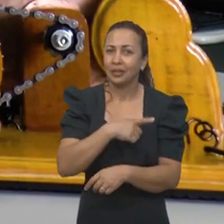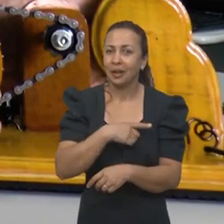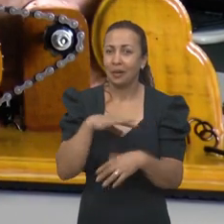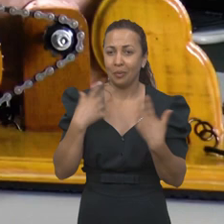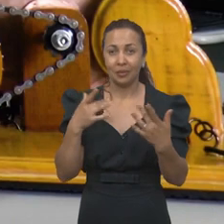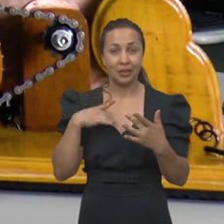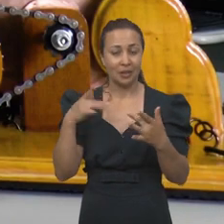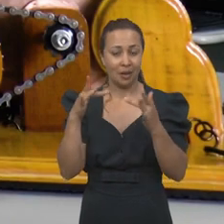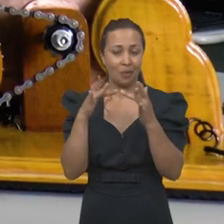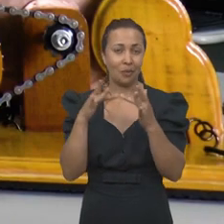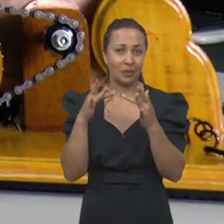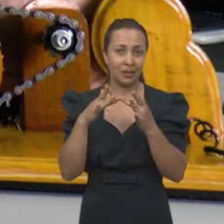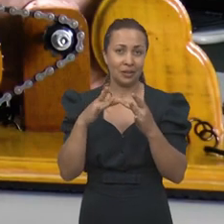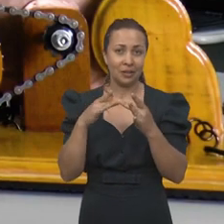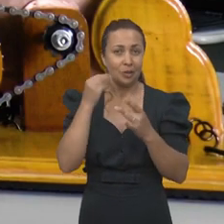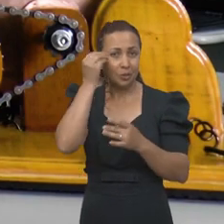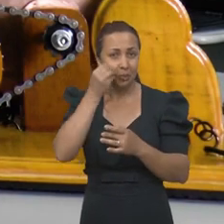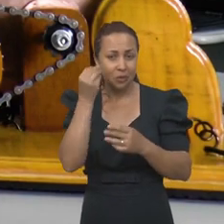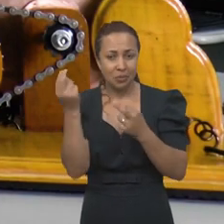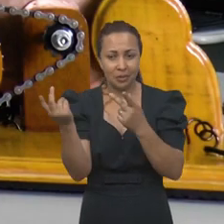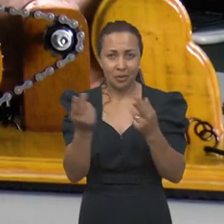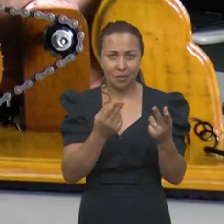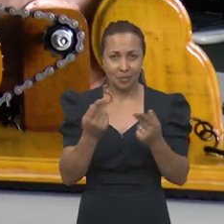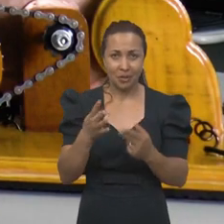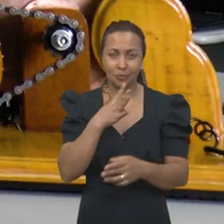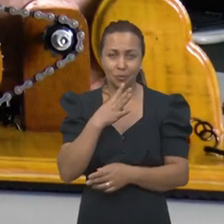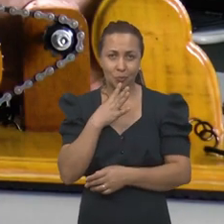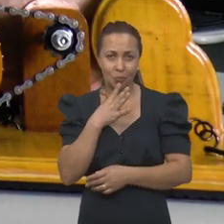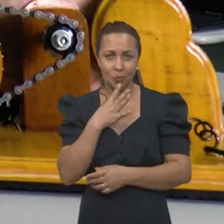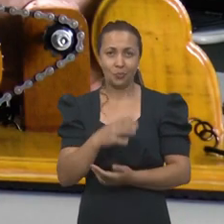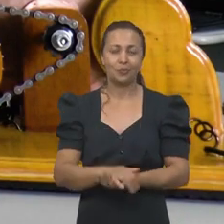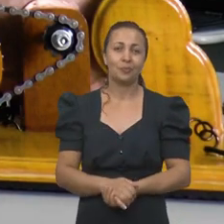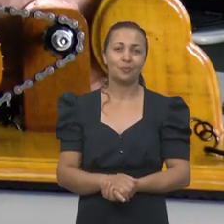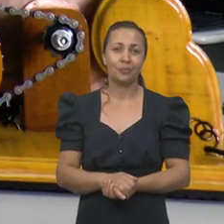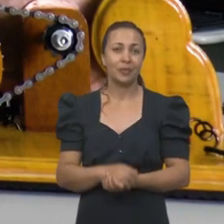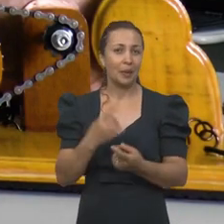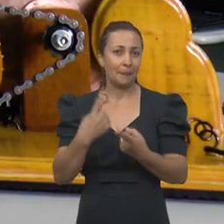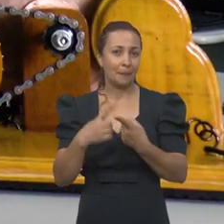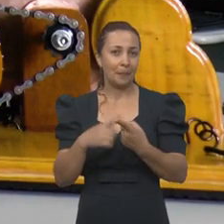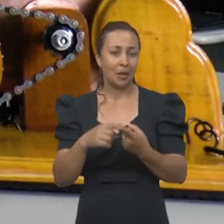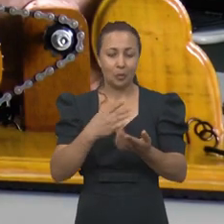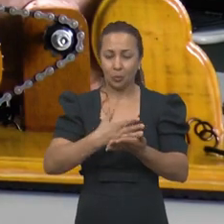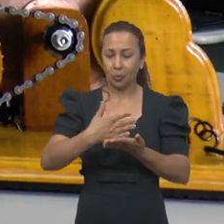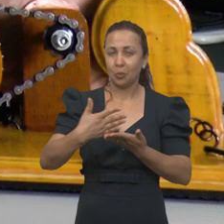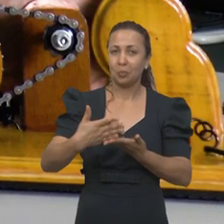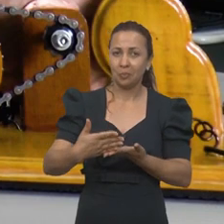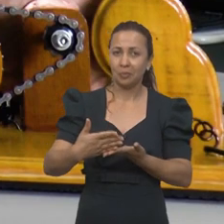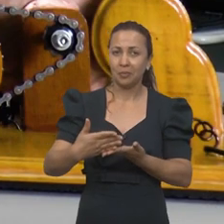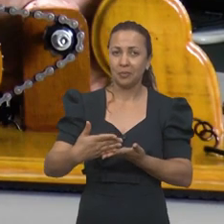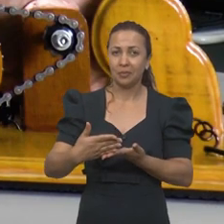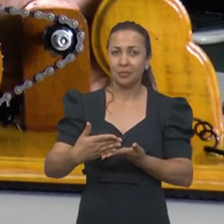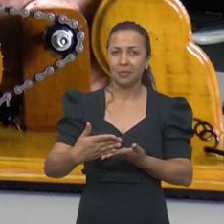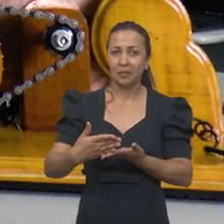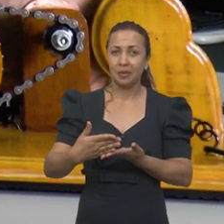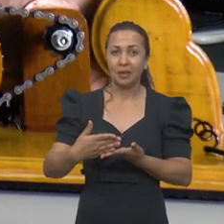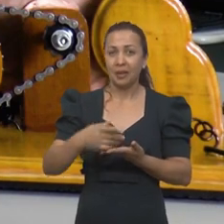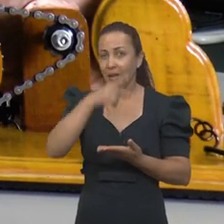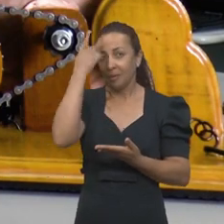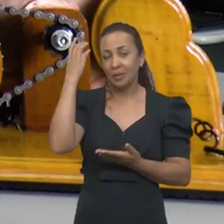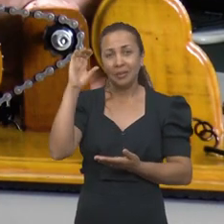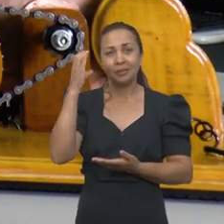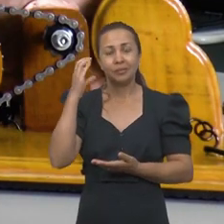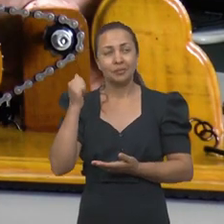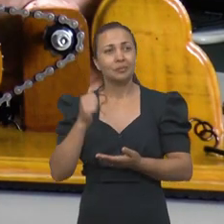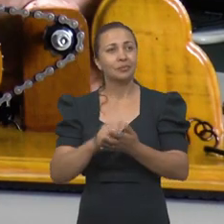aluno tem hora que ele vai ter contato com esse mesmo tipo de conhecimento não porque a princípio e